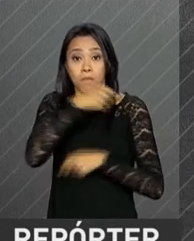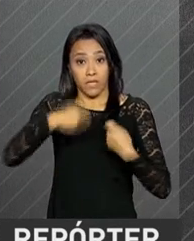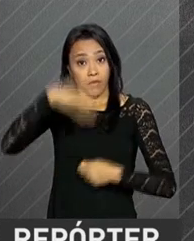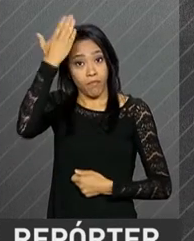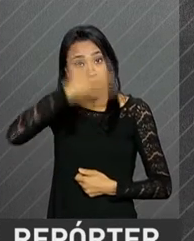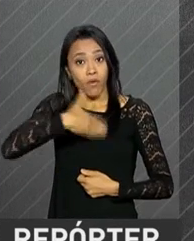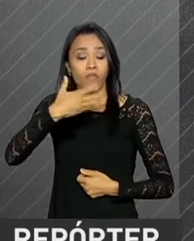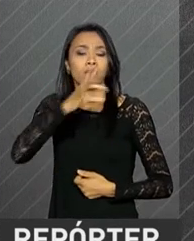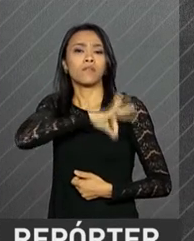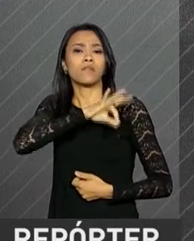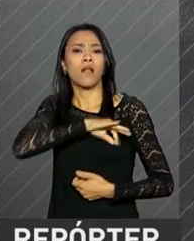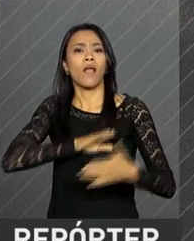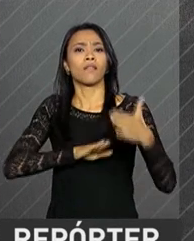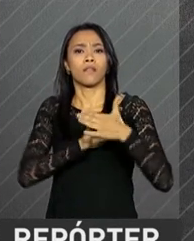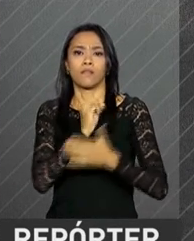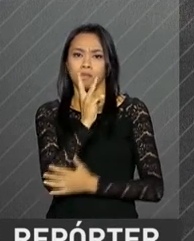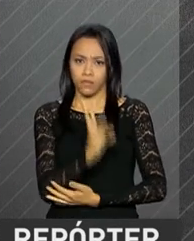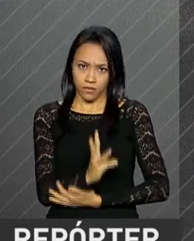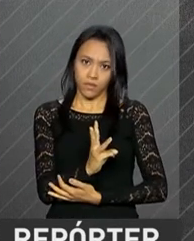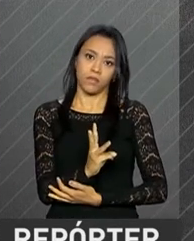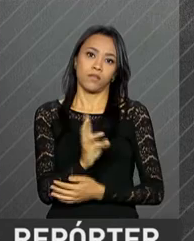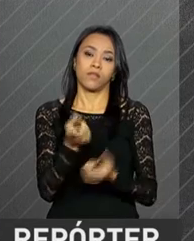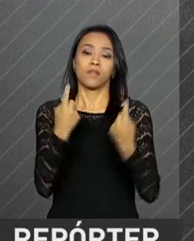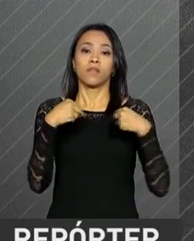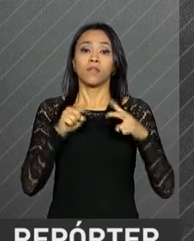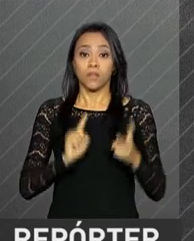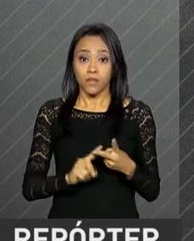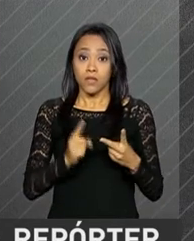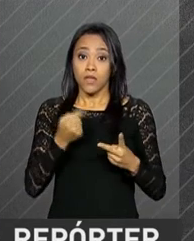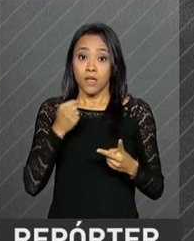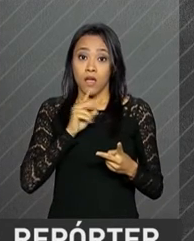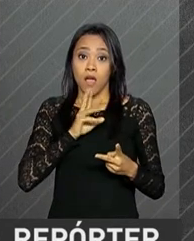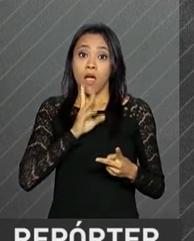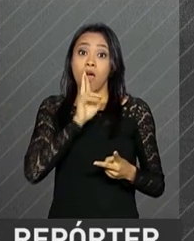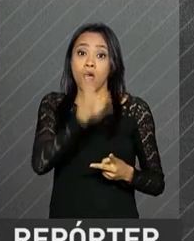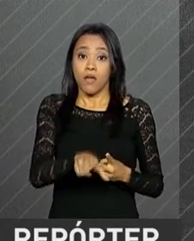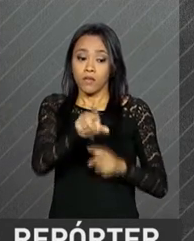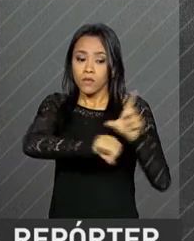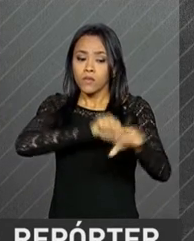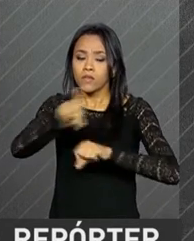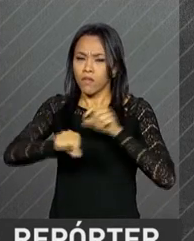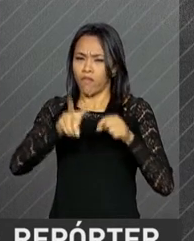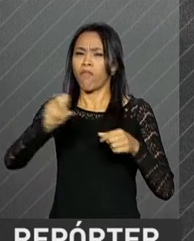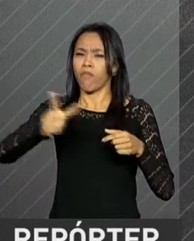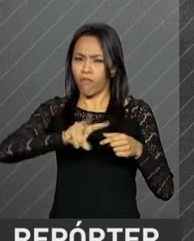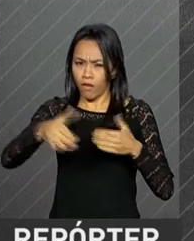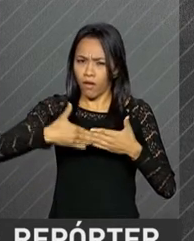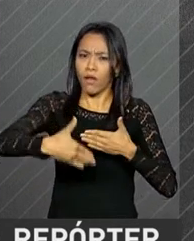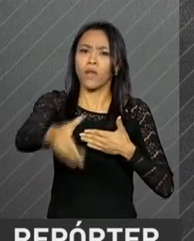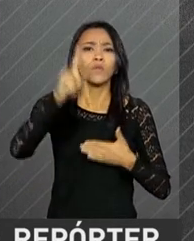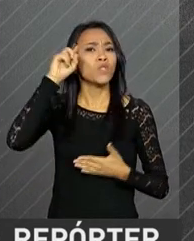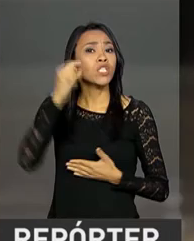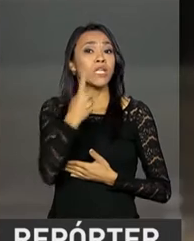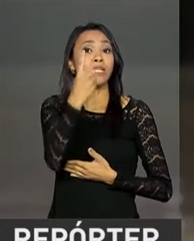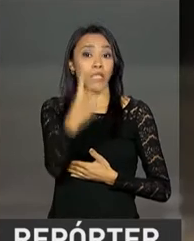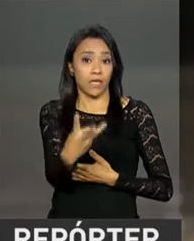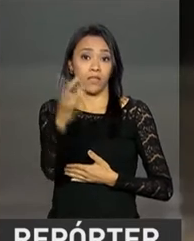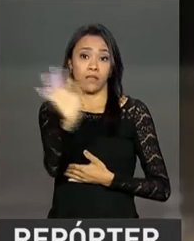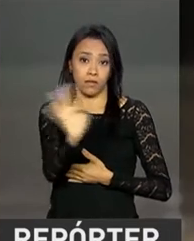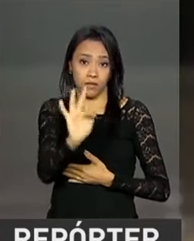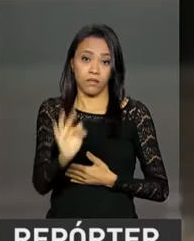familiar de até três salários mínimos o resultado da seleção será divulgado no dia 13 de fevereiro